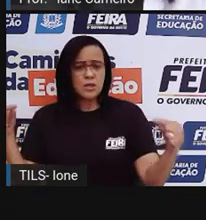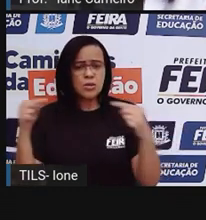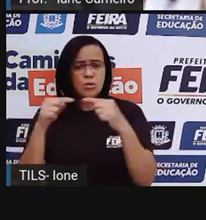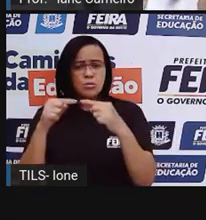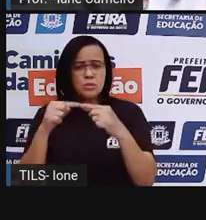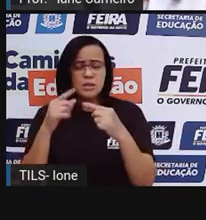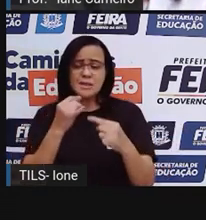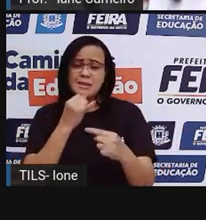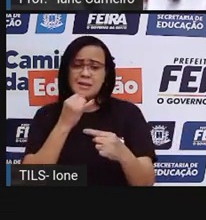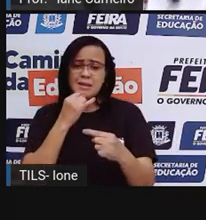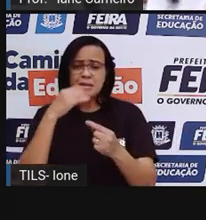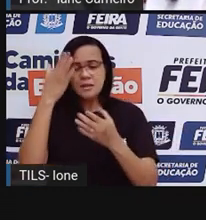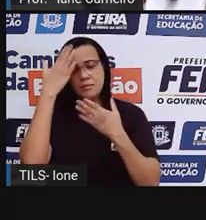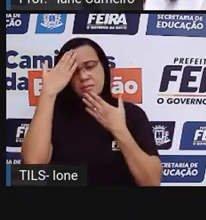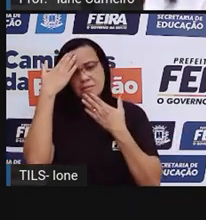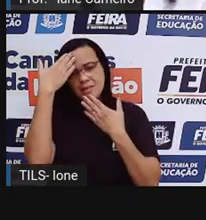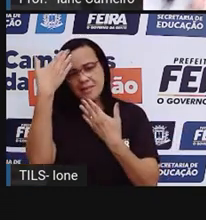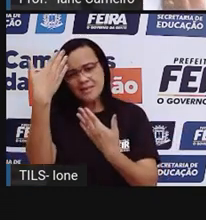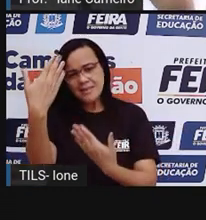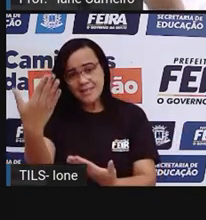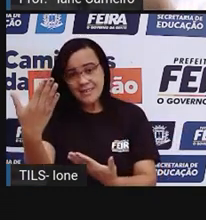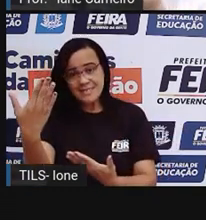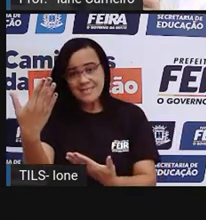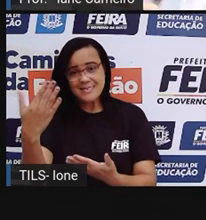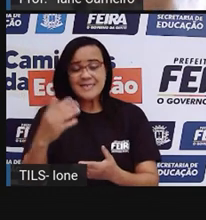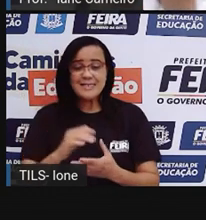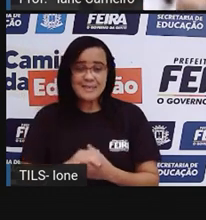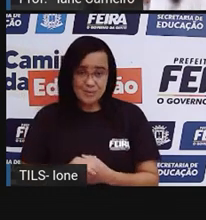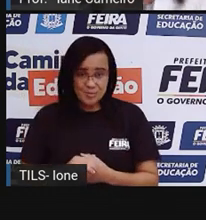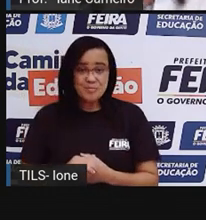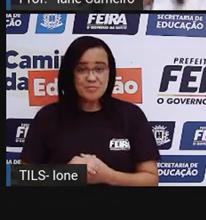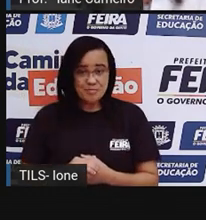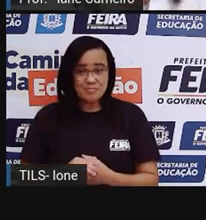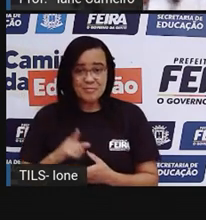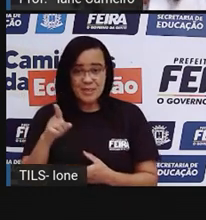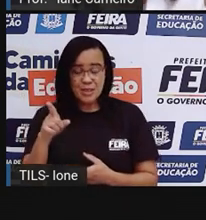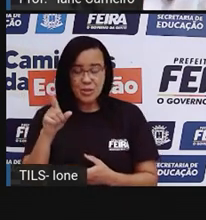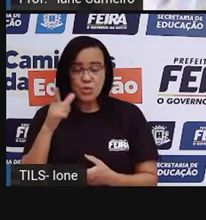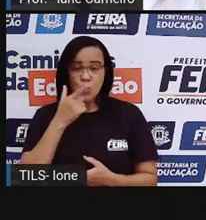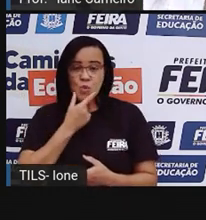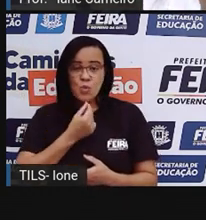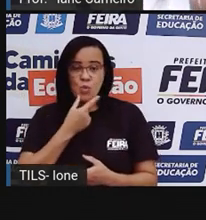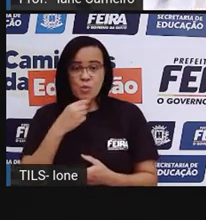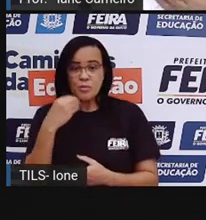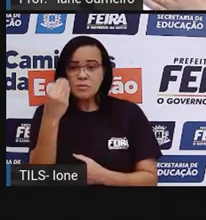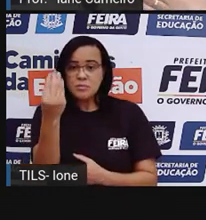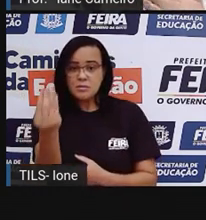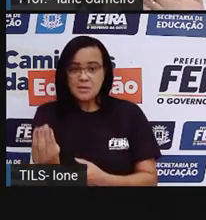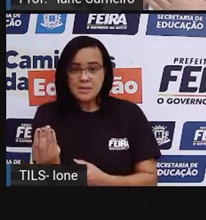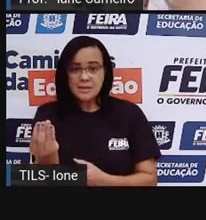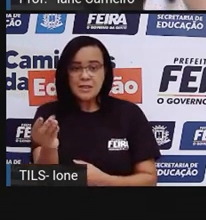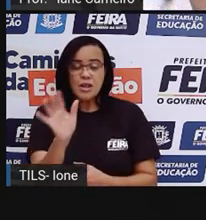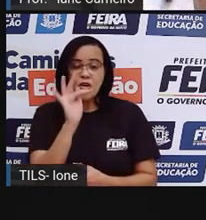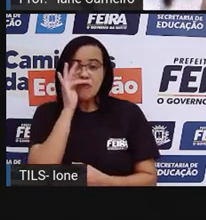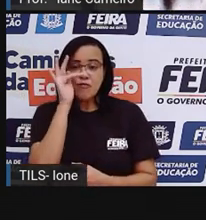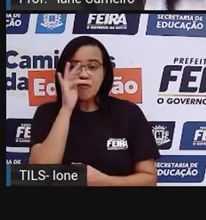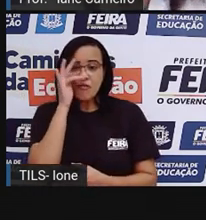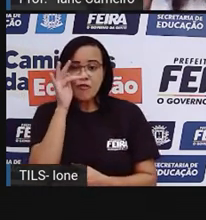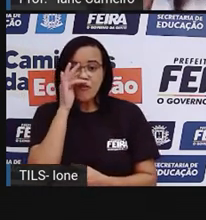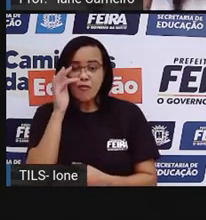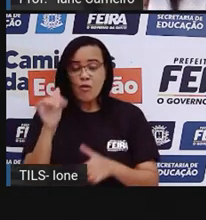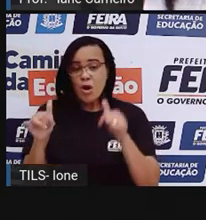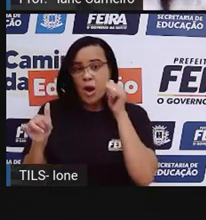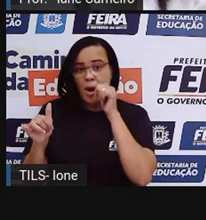gratidão, né? A Pró colocou aqui o menininho dando uma flor para a moça, né? Então, ela está com um olhar